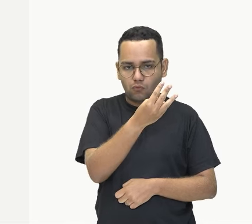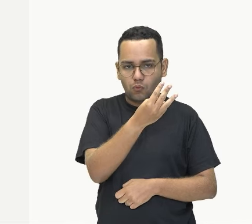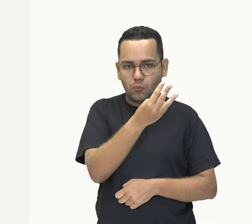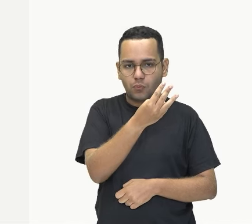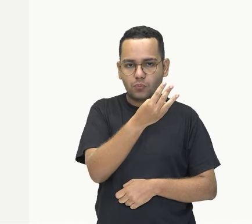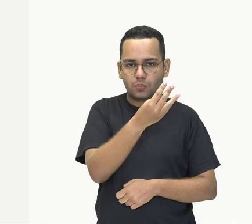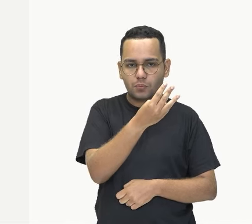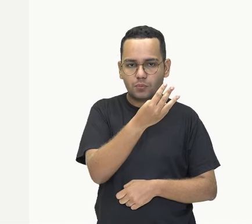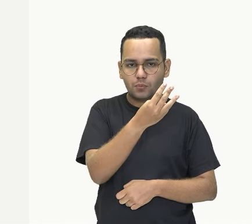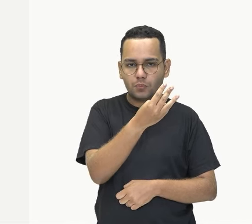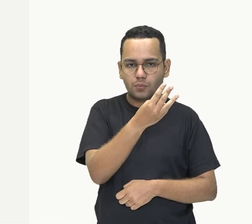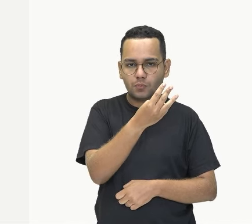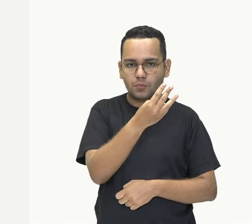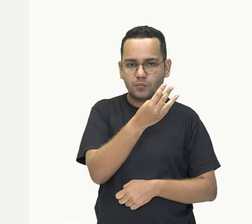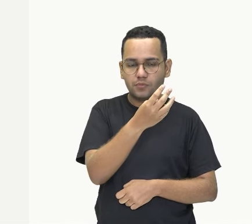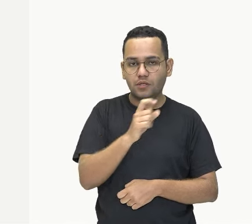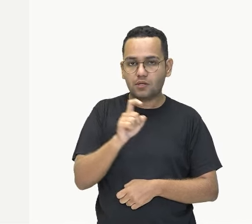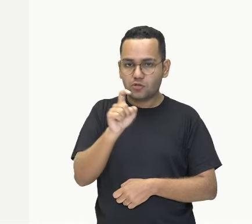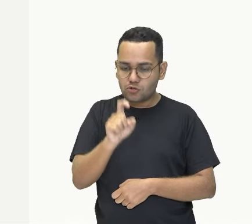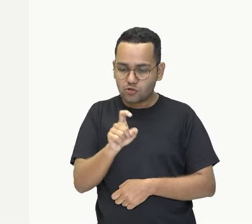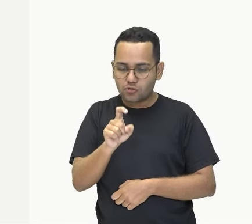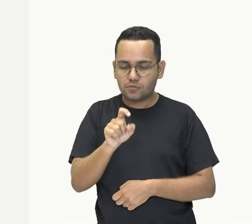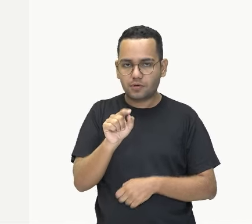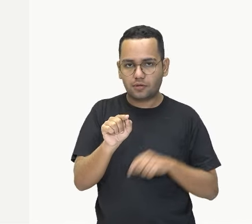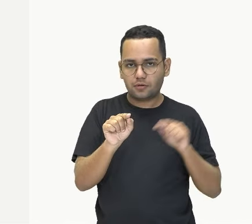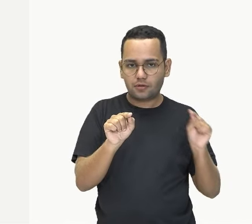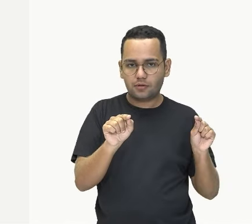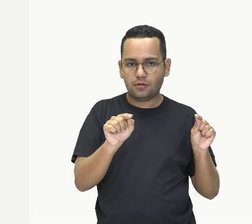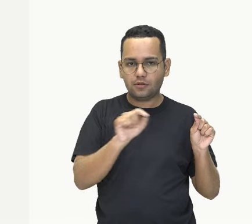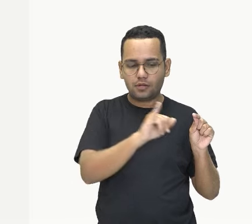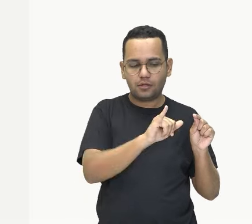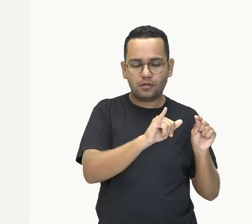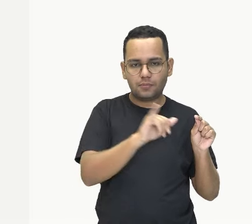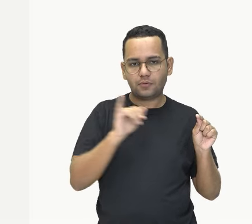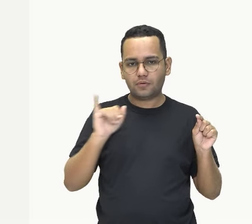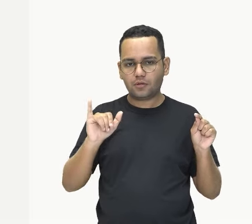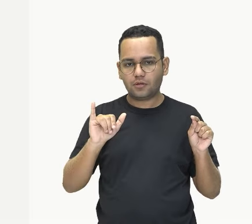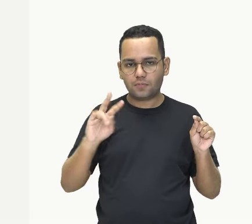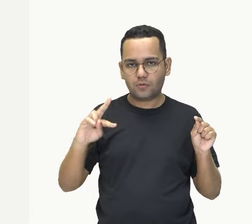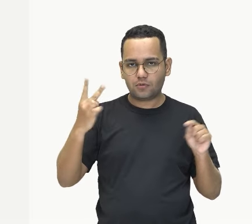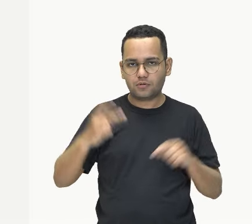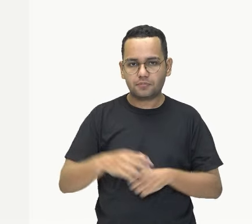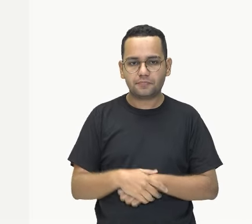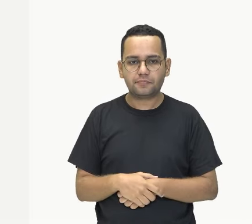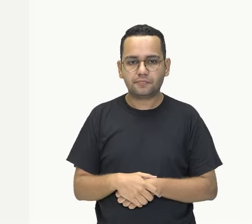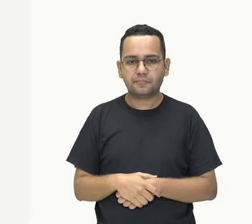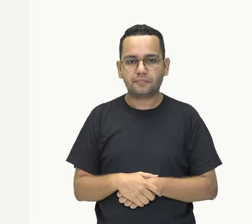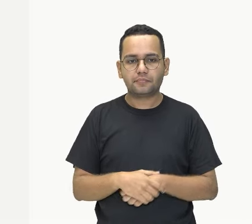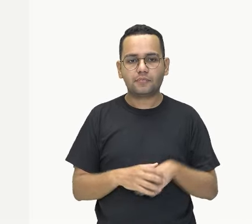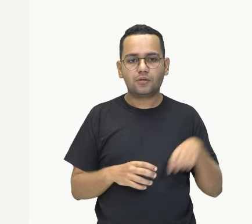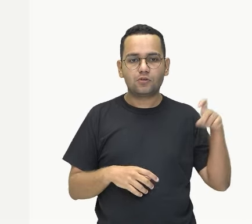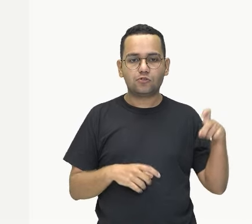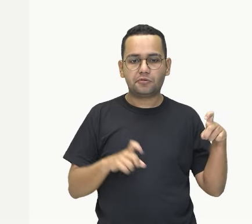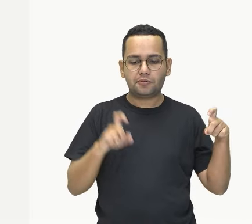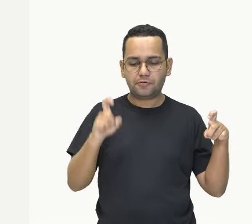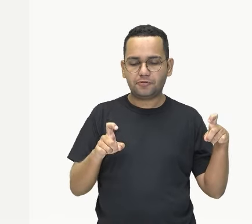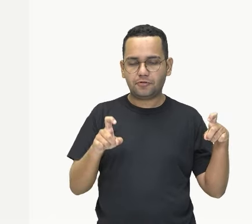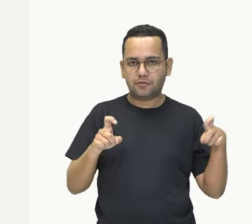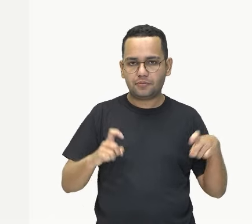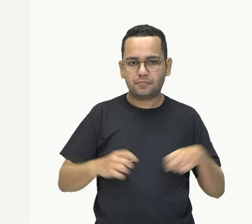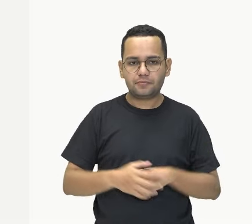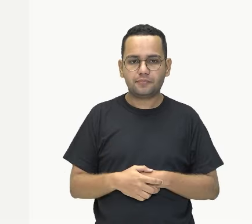y. E aqui eu tenho x, y ao quadrado. O x vai multiplicar com o x,